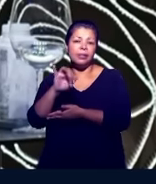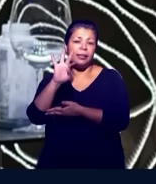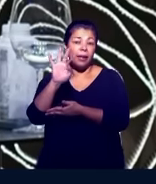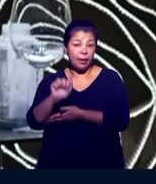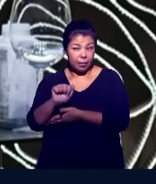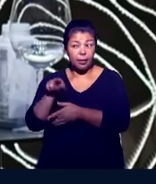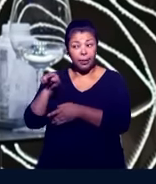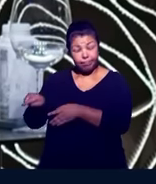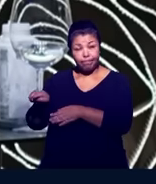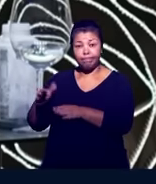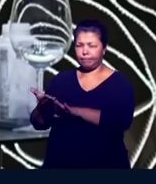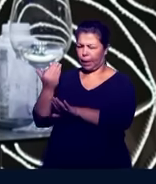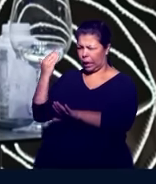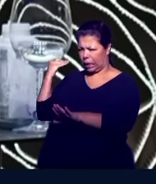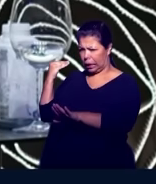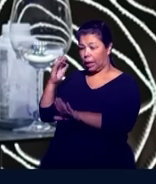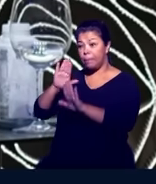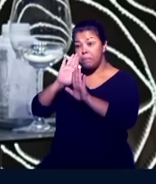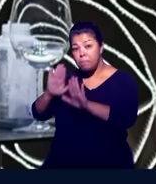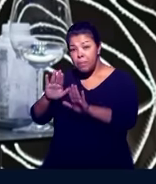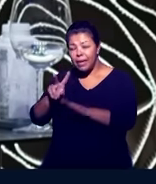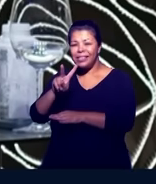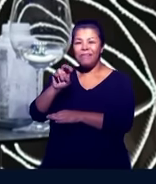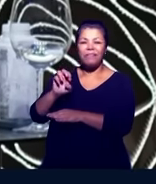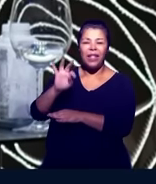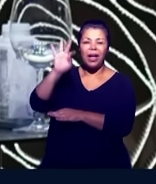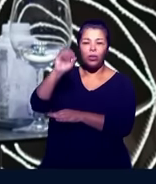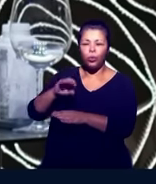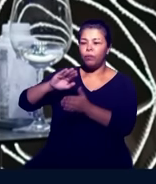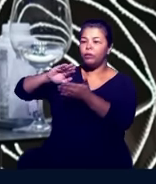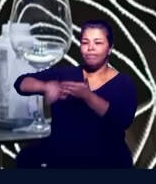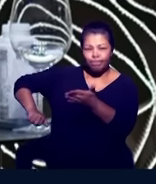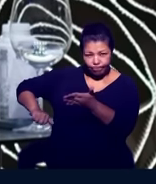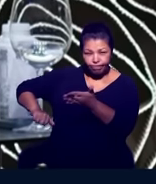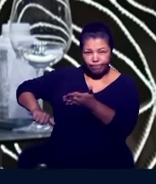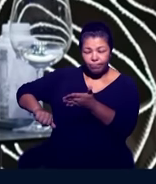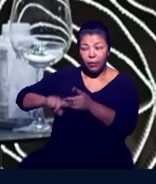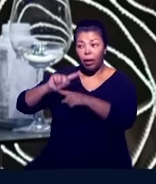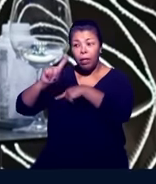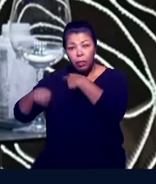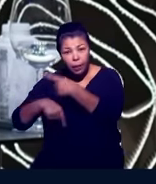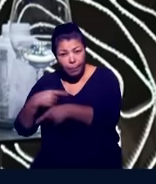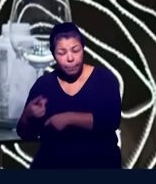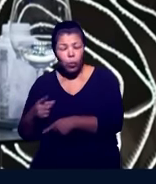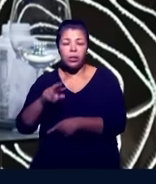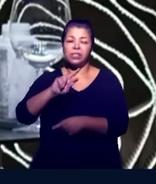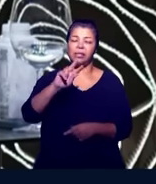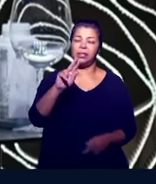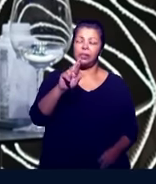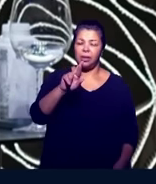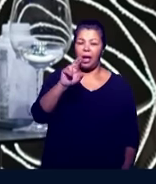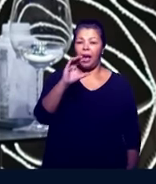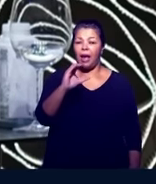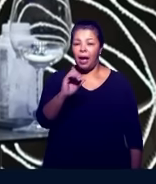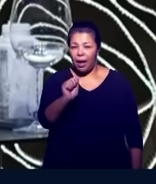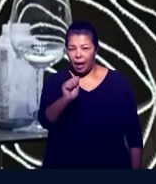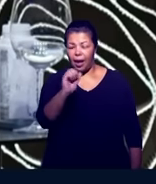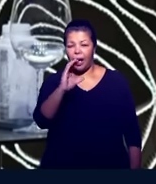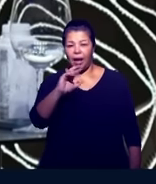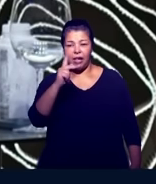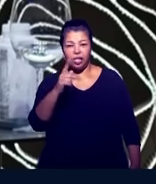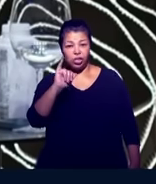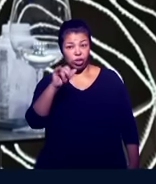veto o veto foi derrubado o Rachid tentou esclarecer as lideranças do